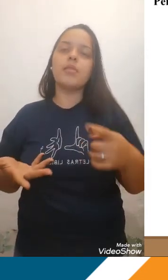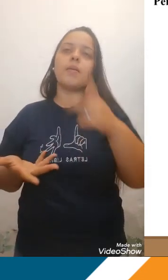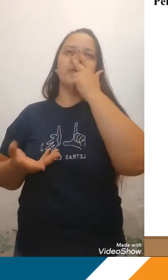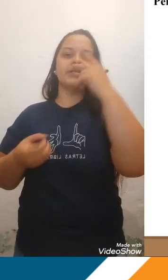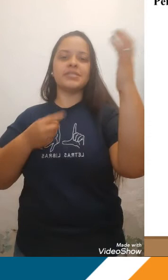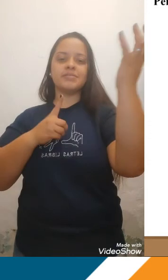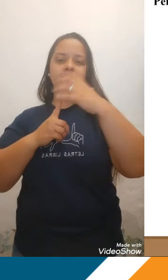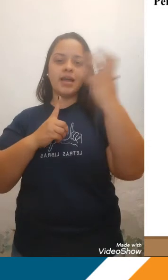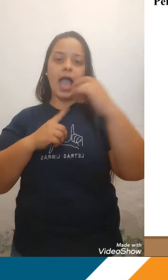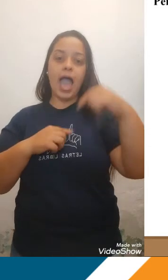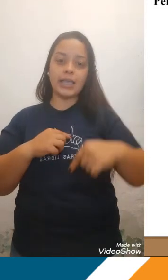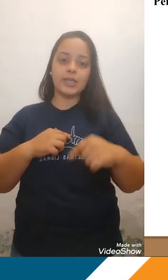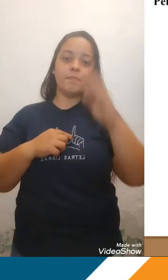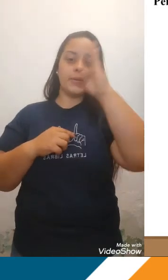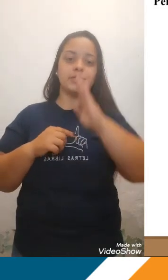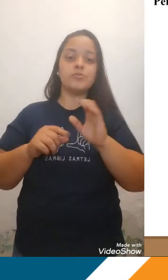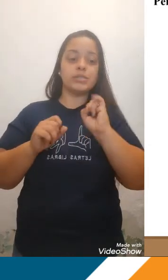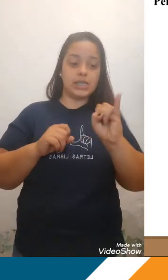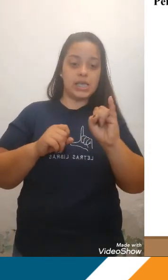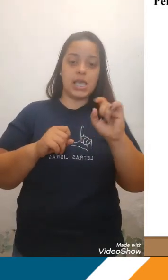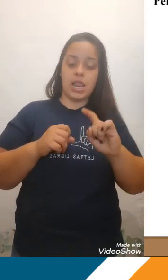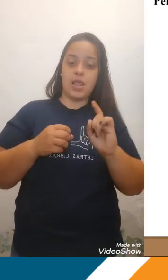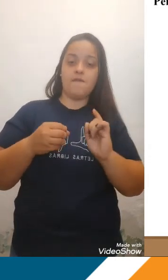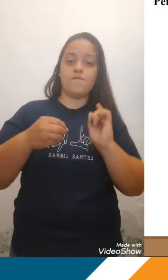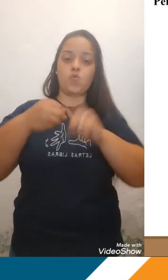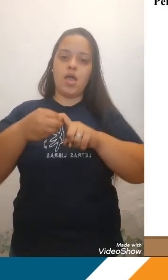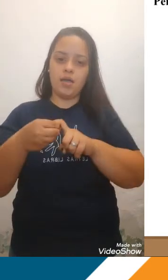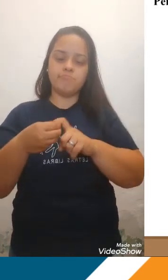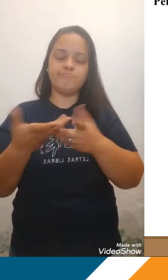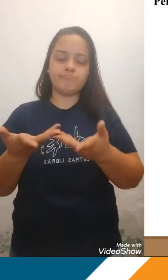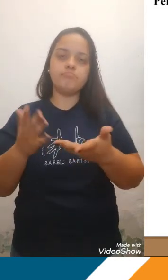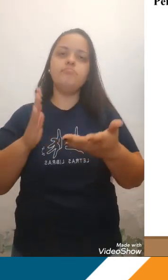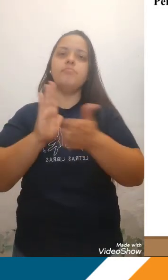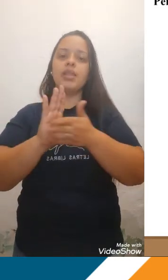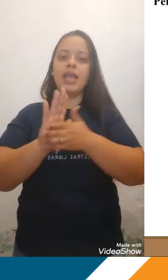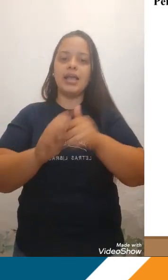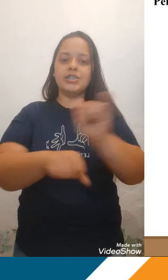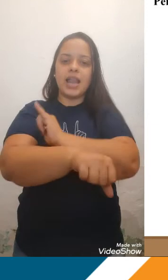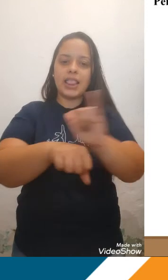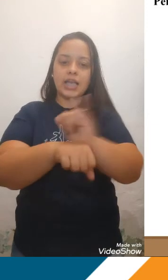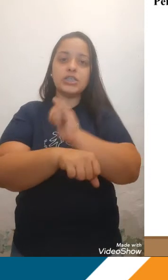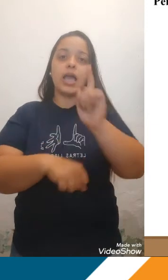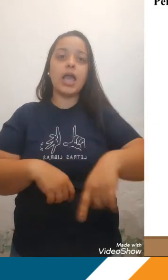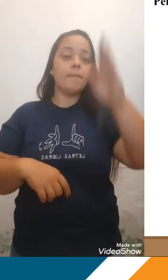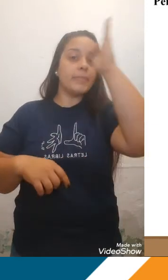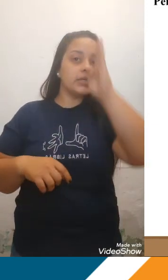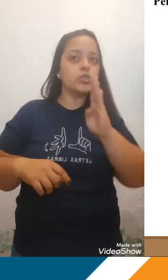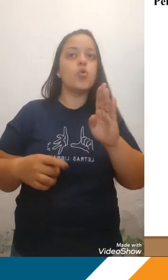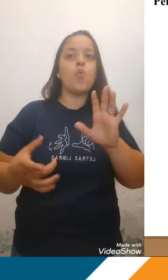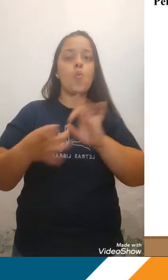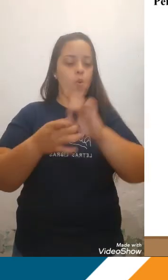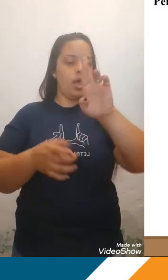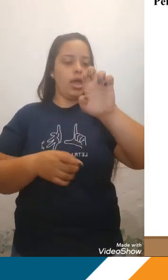mesmo ocorresse no Brasil caso Dom João VI retornasse. A medida estratégica adotada então pelo rei foi transformar o Brasil em Reino